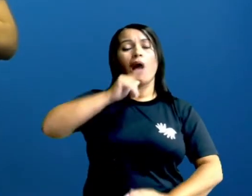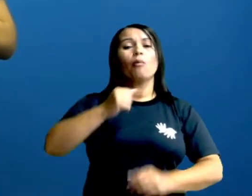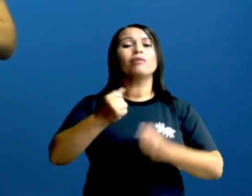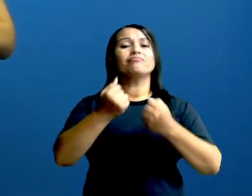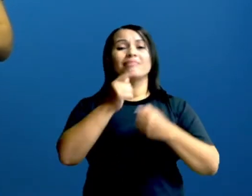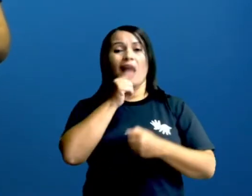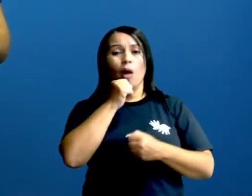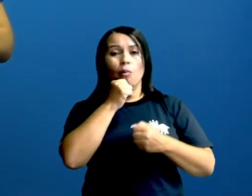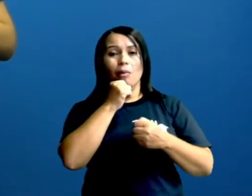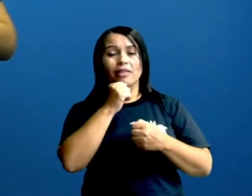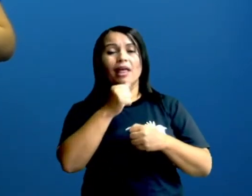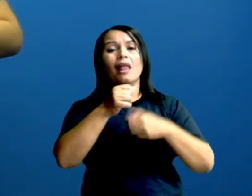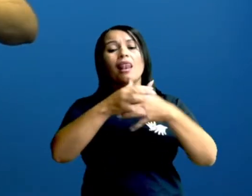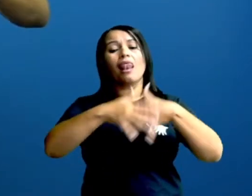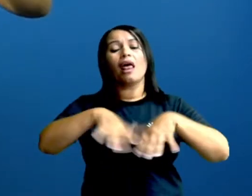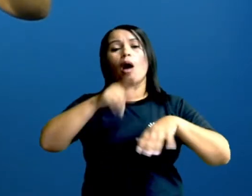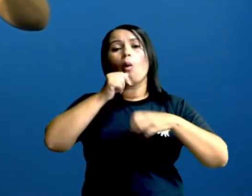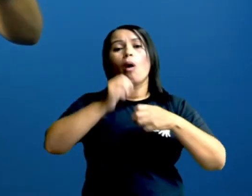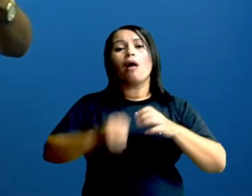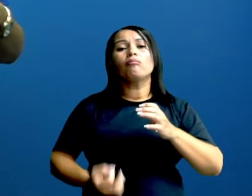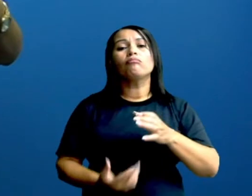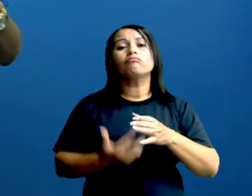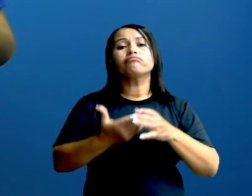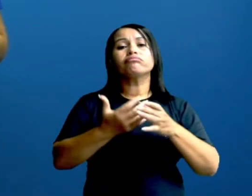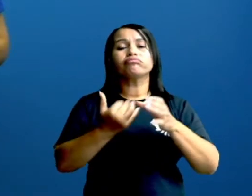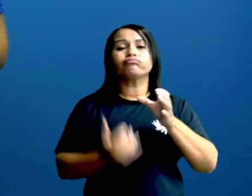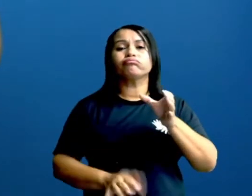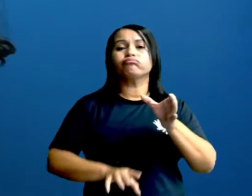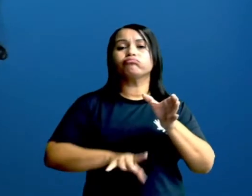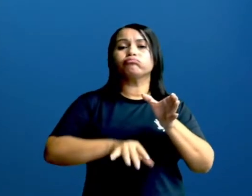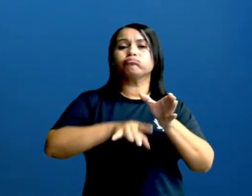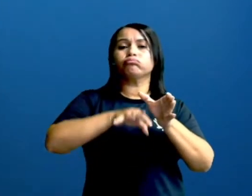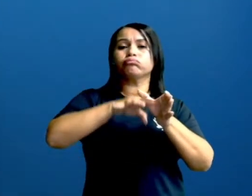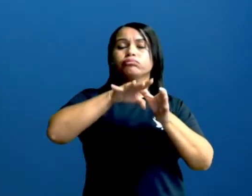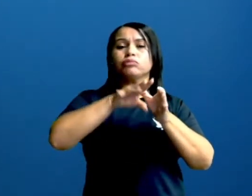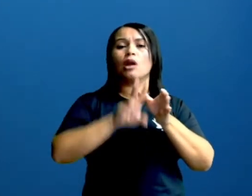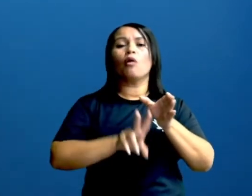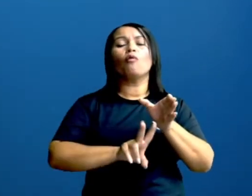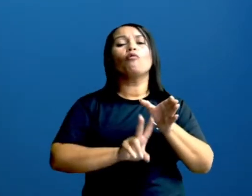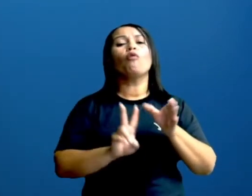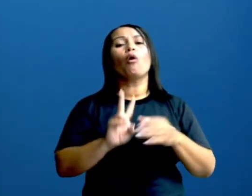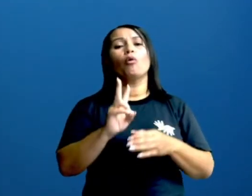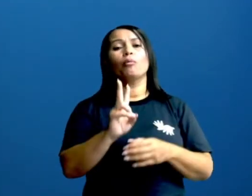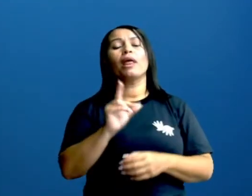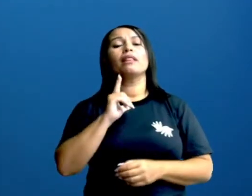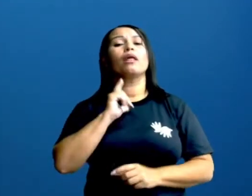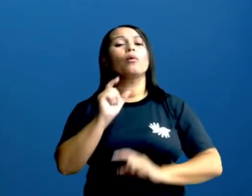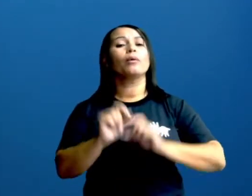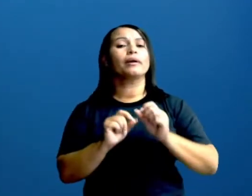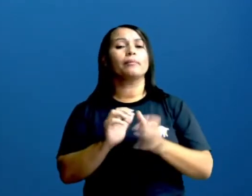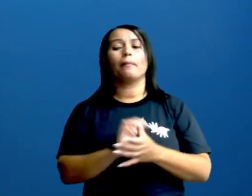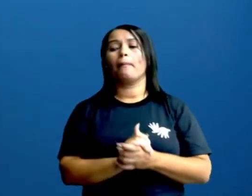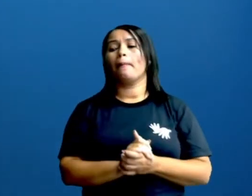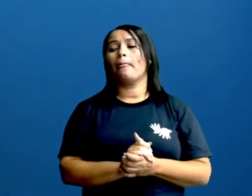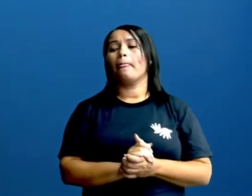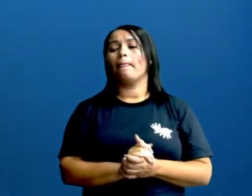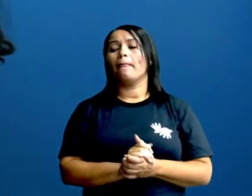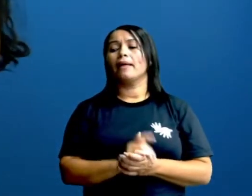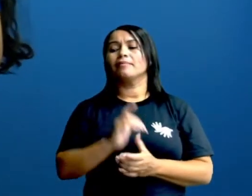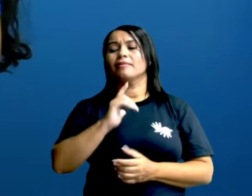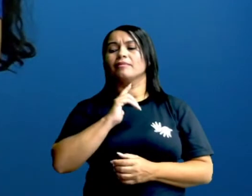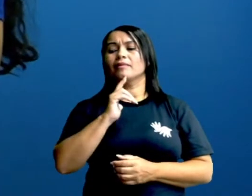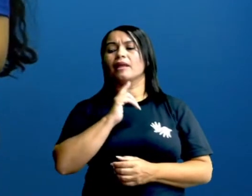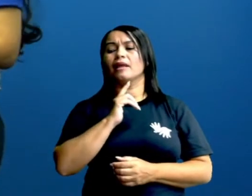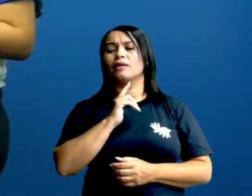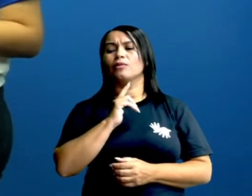Líquido, água. Então, a gente vai medir o que? O volume da água, tá? Aqui eu tenho, ó, um tatu,